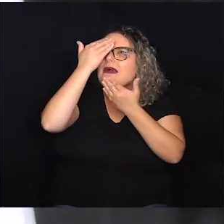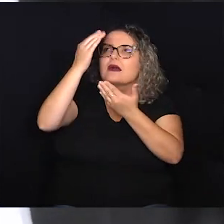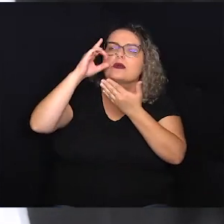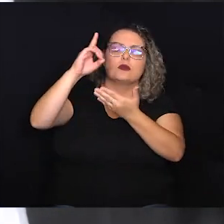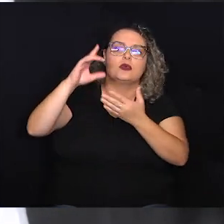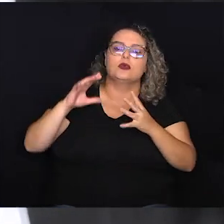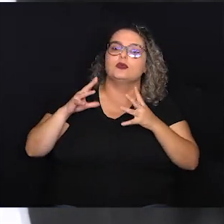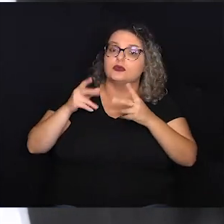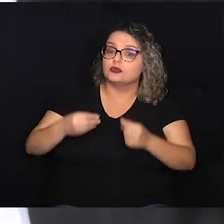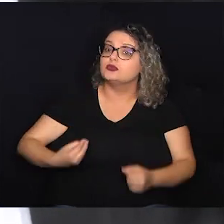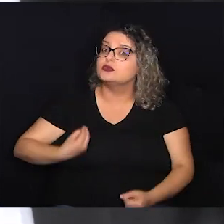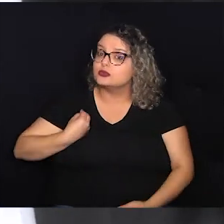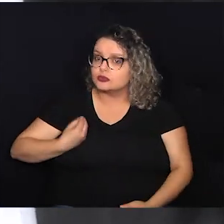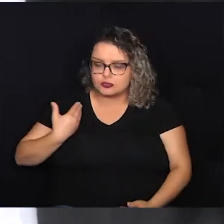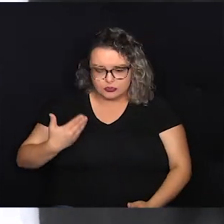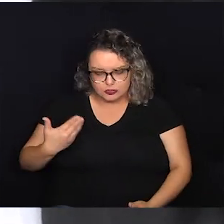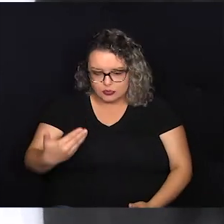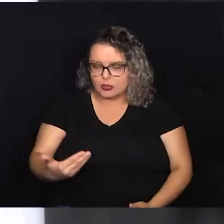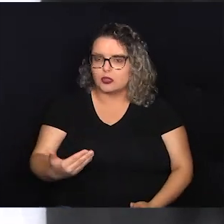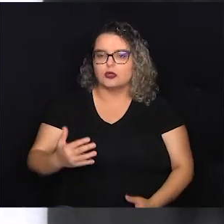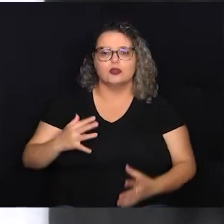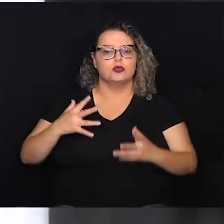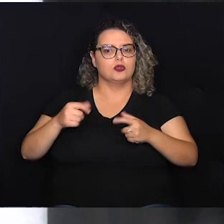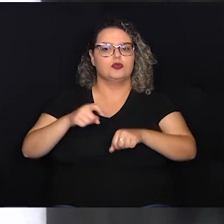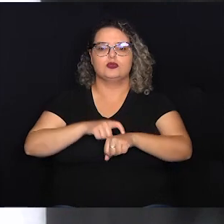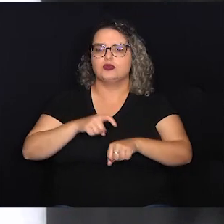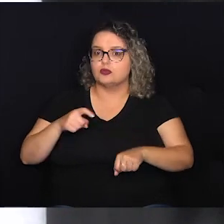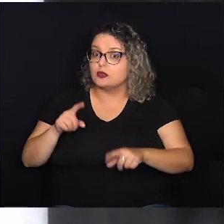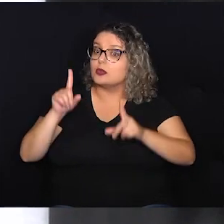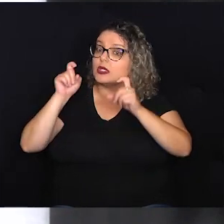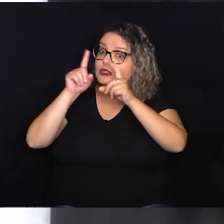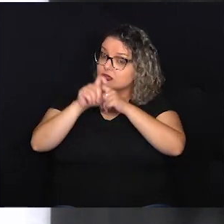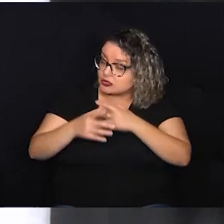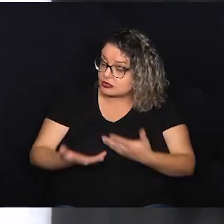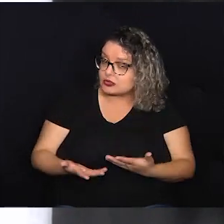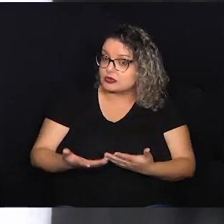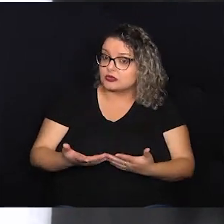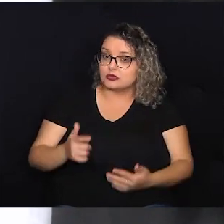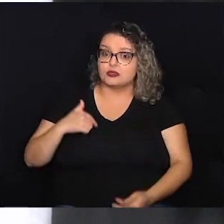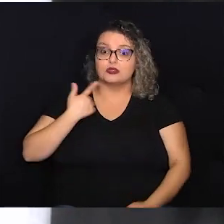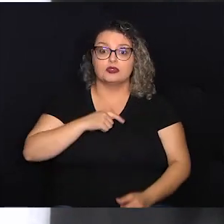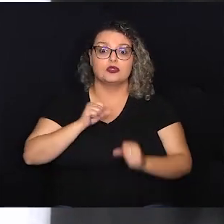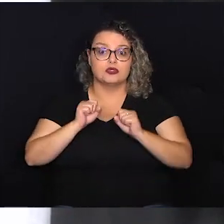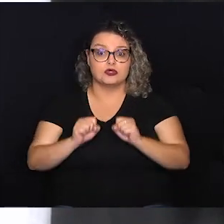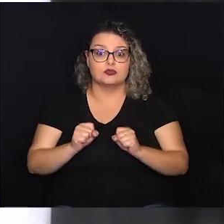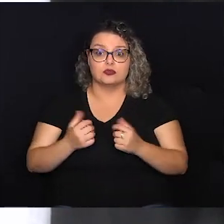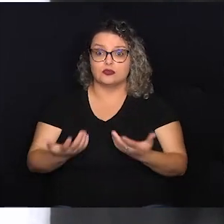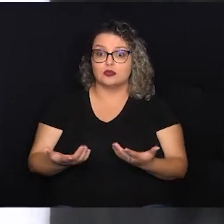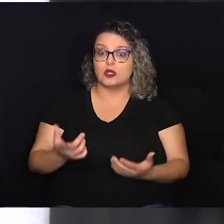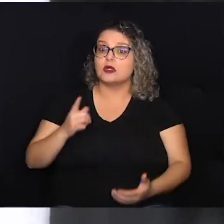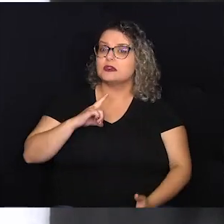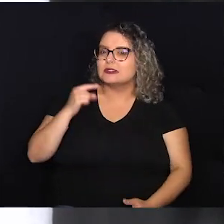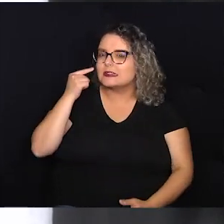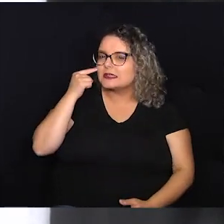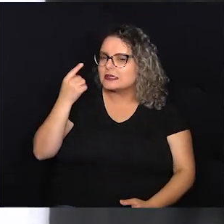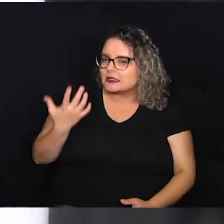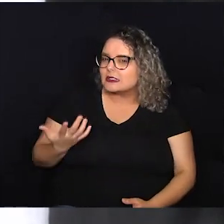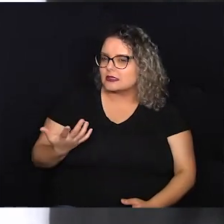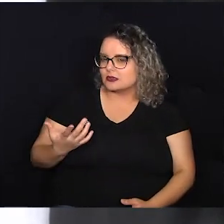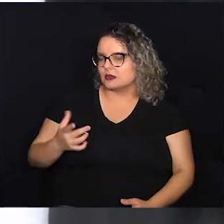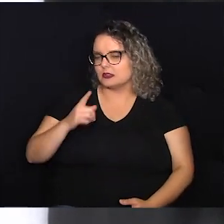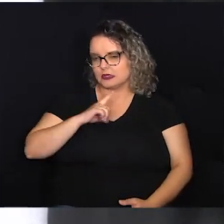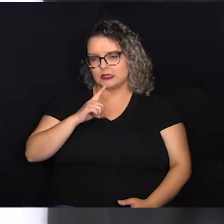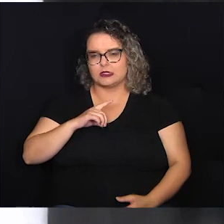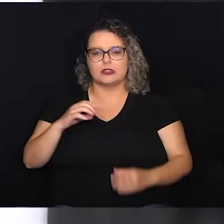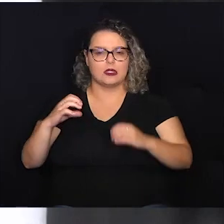que a gente passa, por todos os nossos momentos difíceis, da gente poder, pelo menos, ter noção que existe